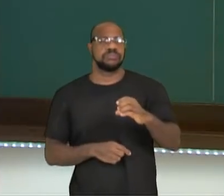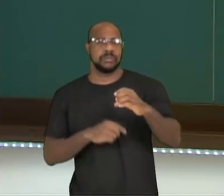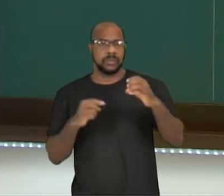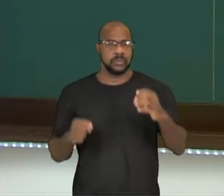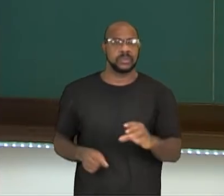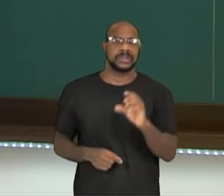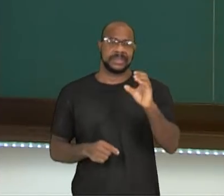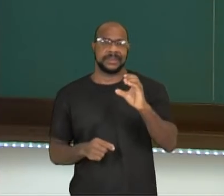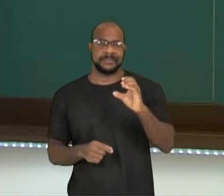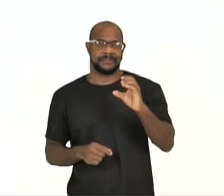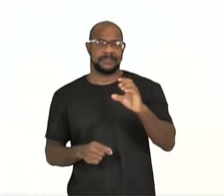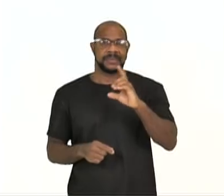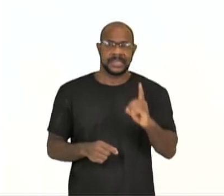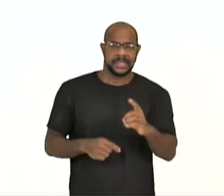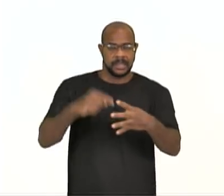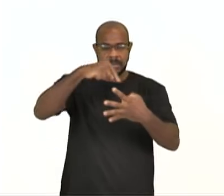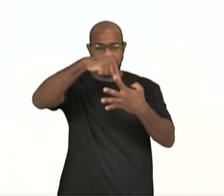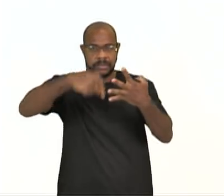escorbuto? E aí?